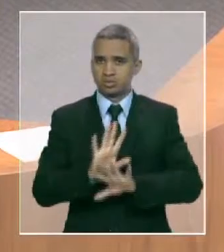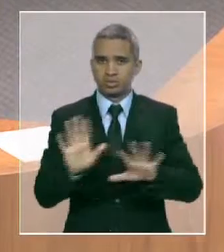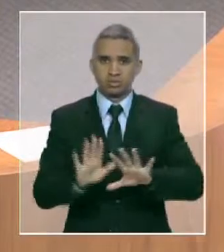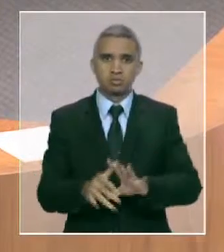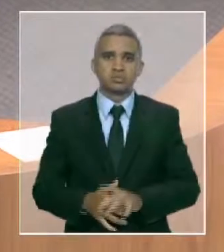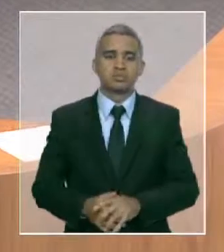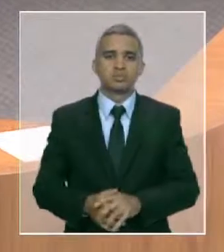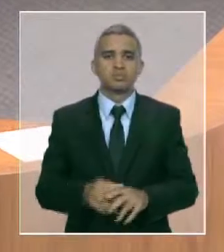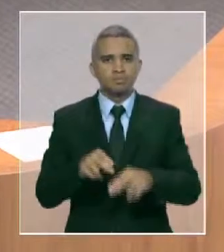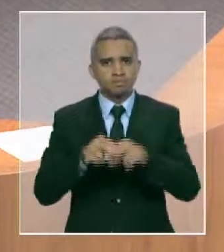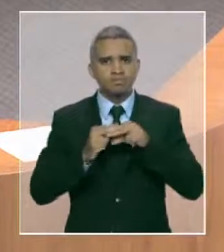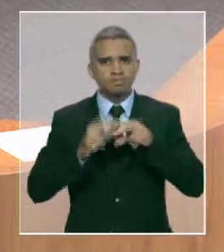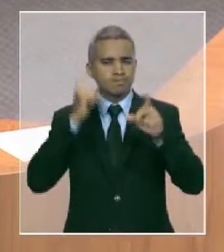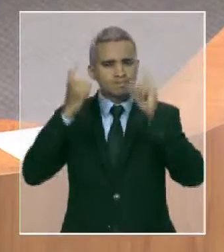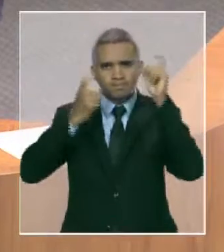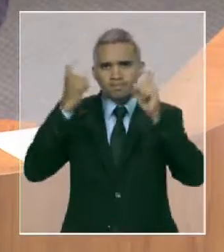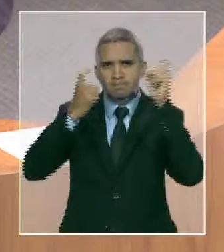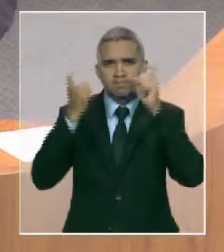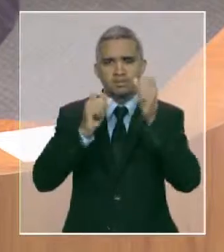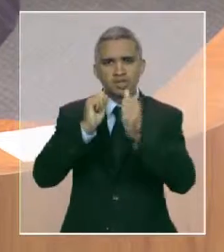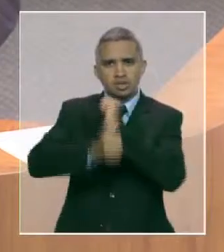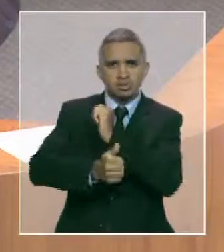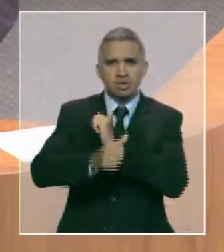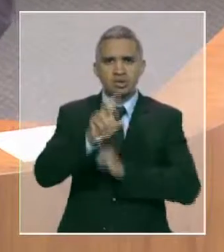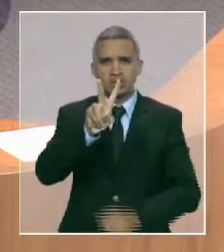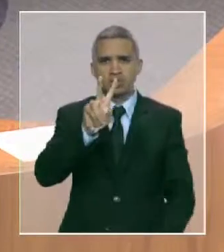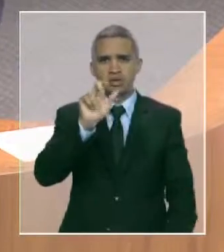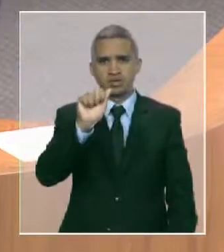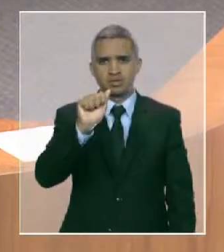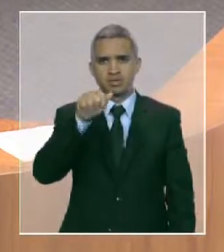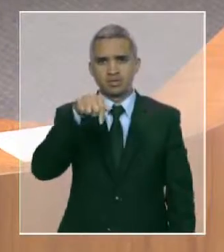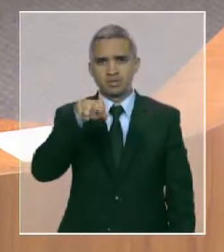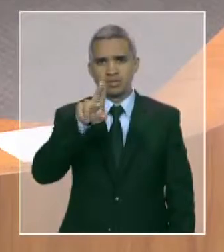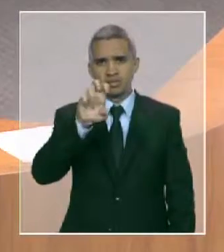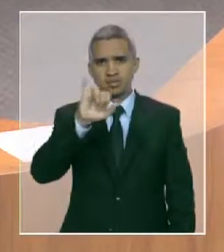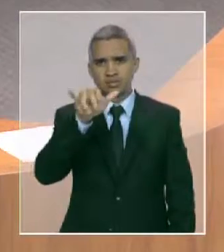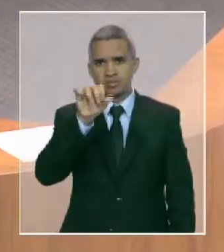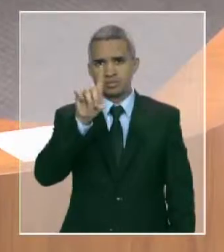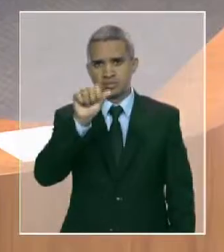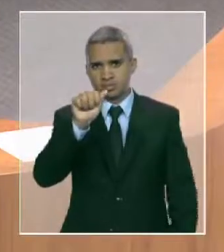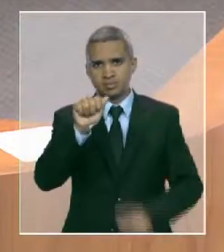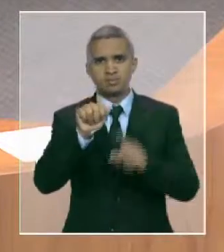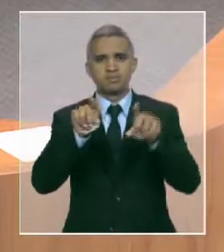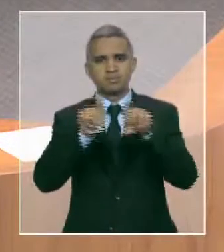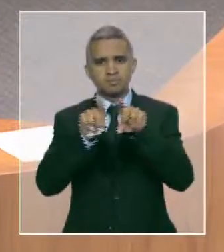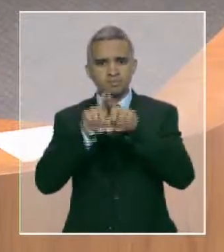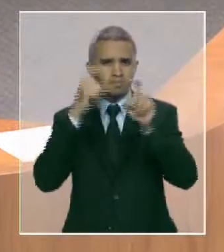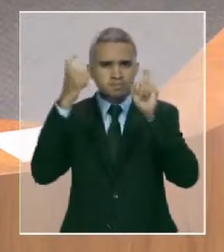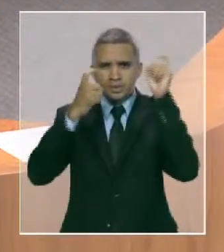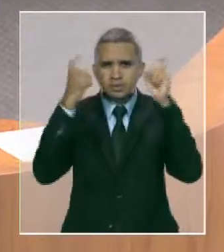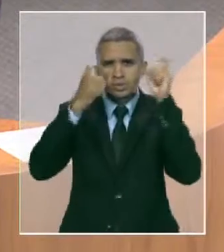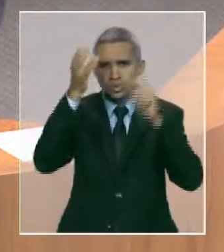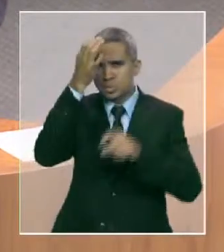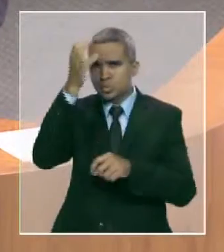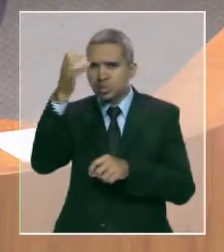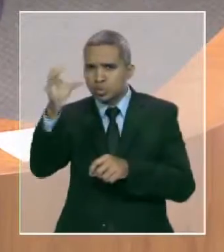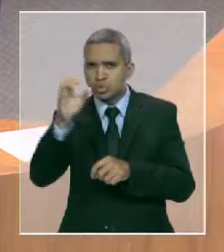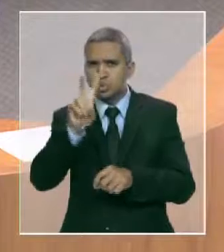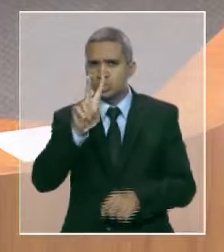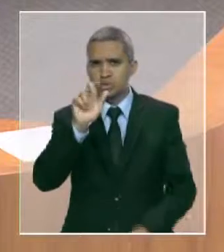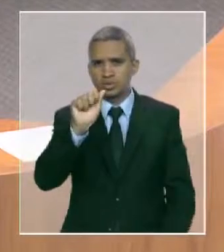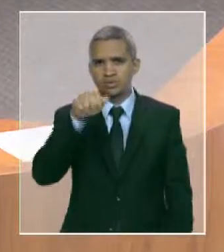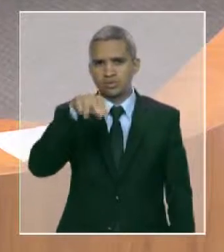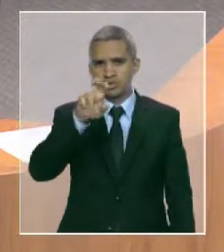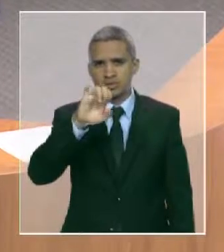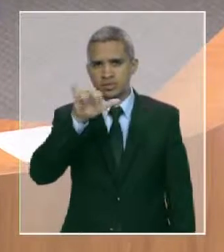preocupado com o esporte de vaquejada, preocupado com a cultura de vaquejada, eu vim aqui a essa casa elaborar esse projeto de lei,